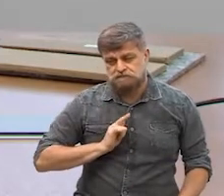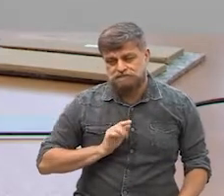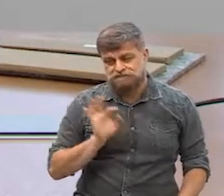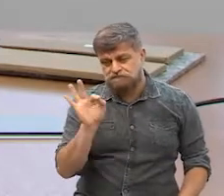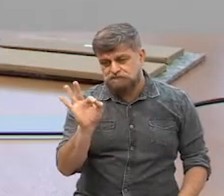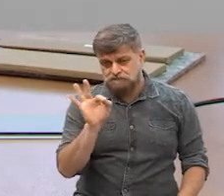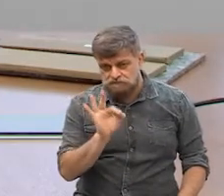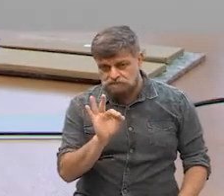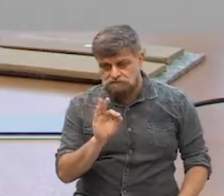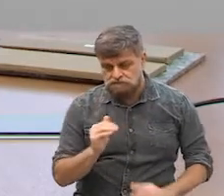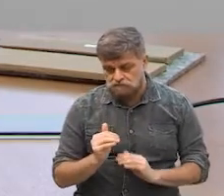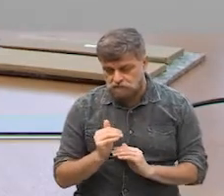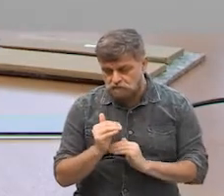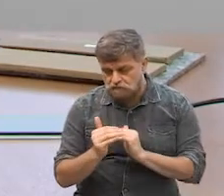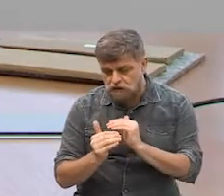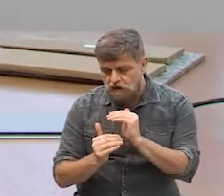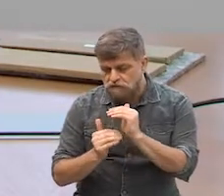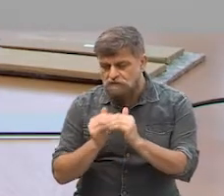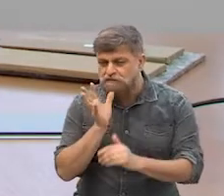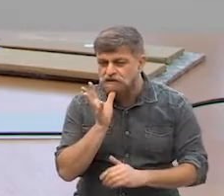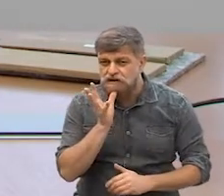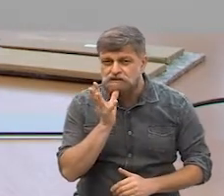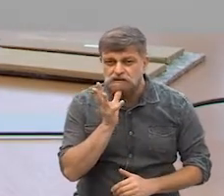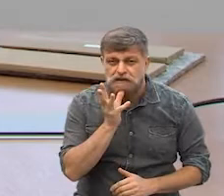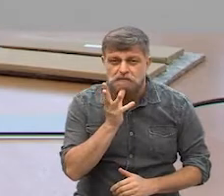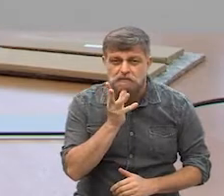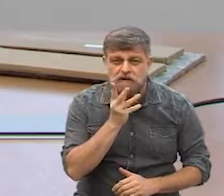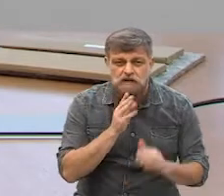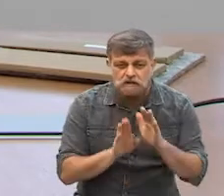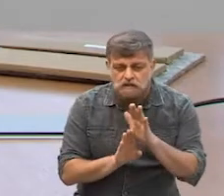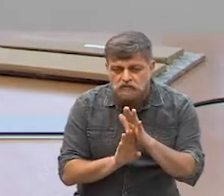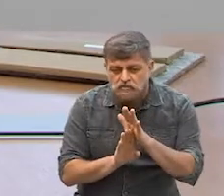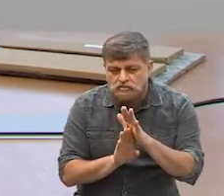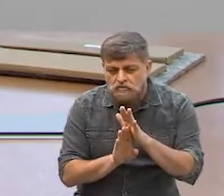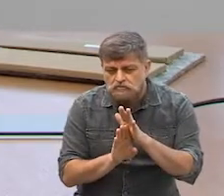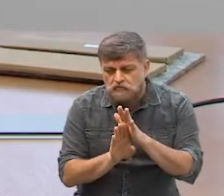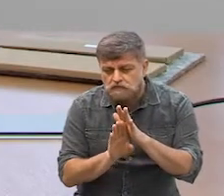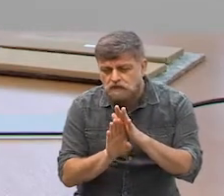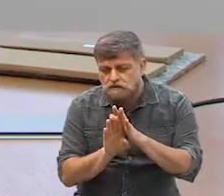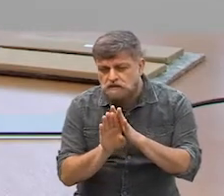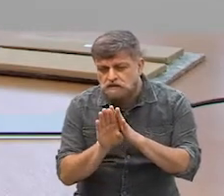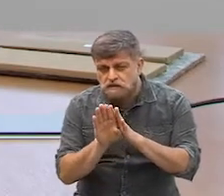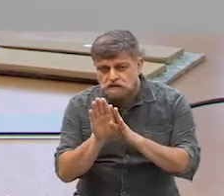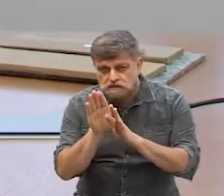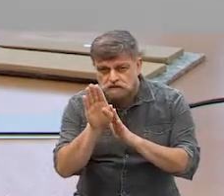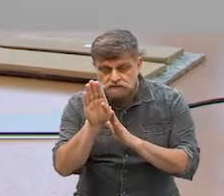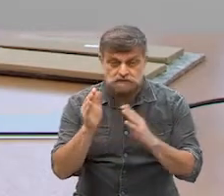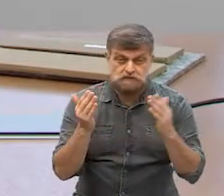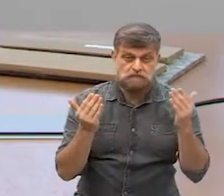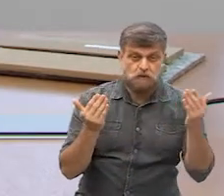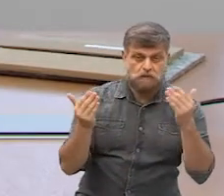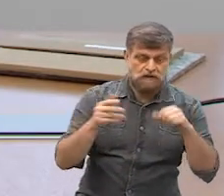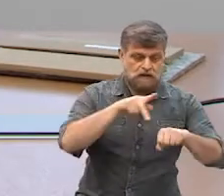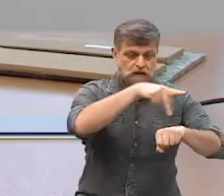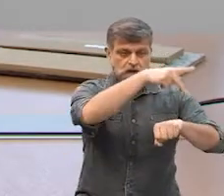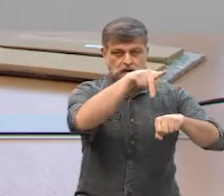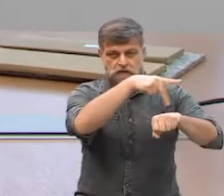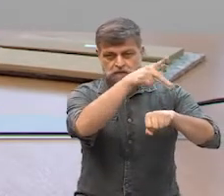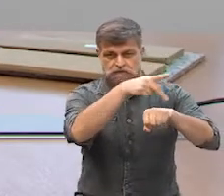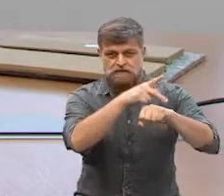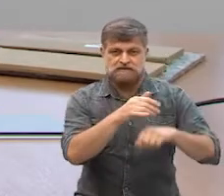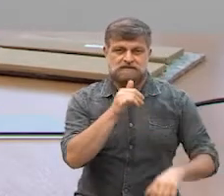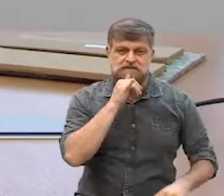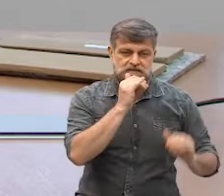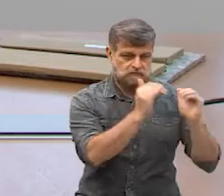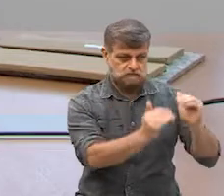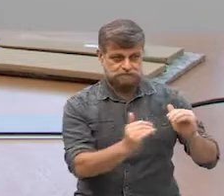taxa muito lenta, né? E se comparado, né, ainda a países, né, vamos falar de